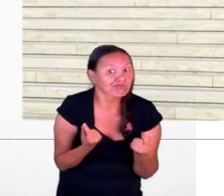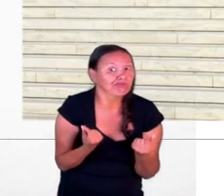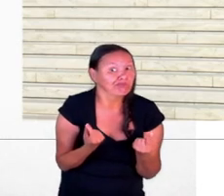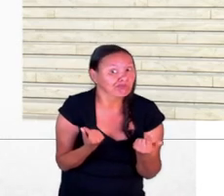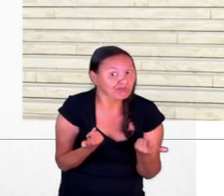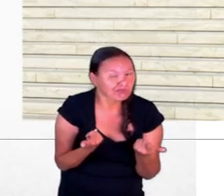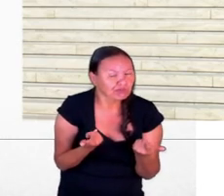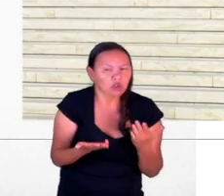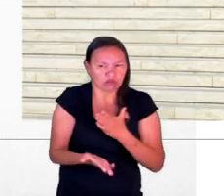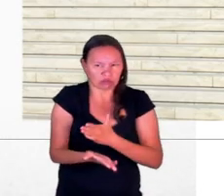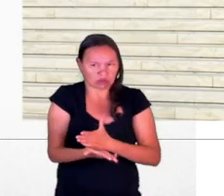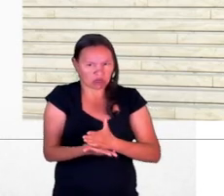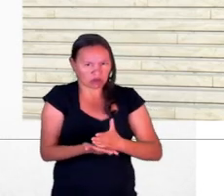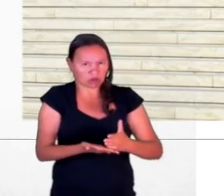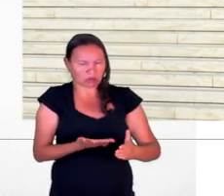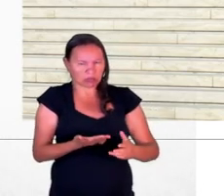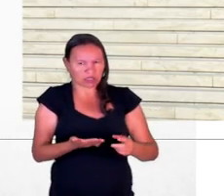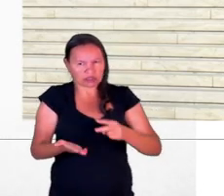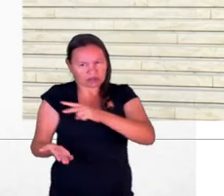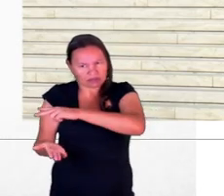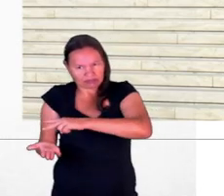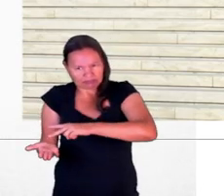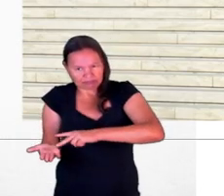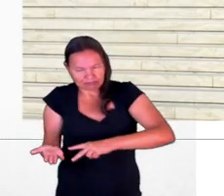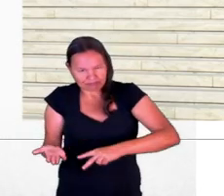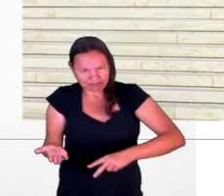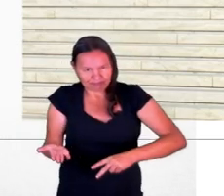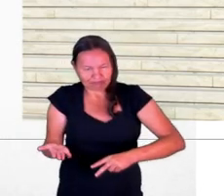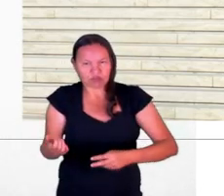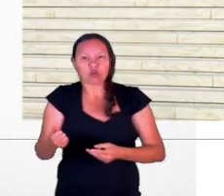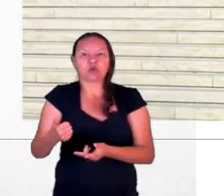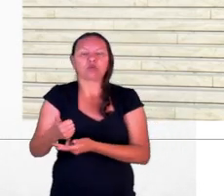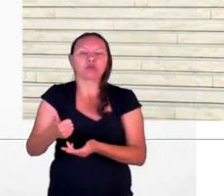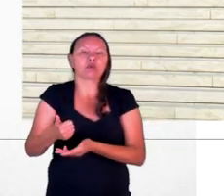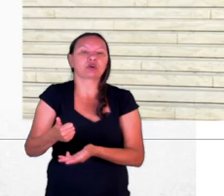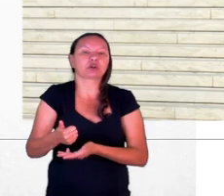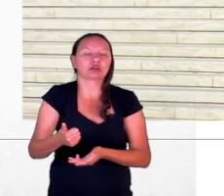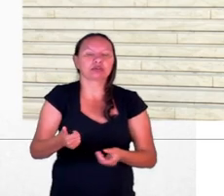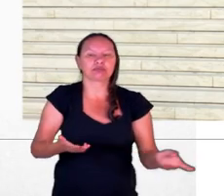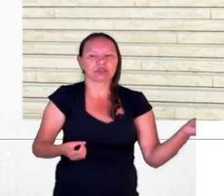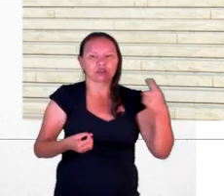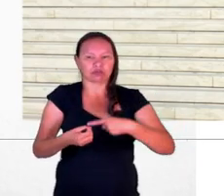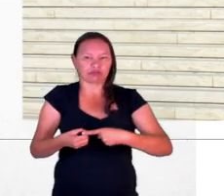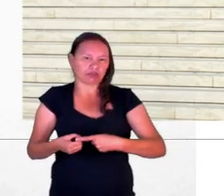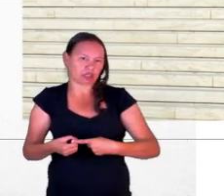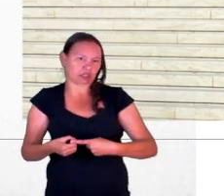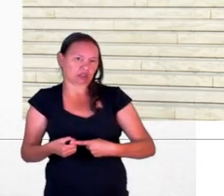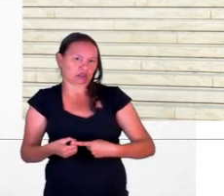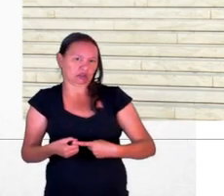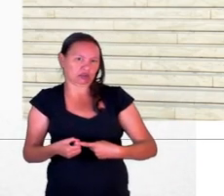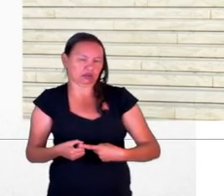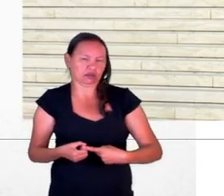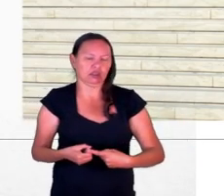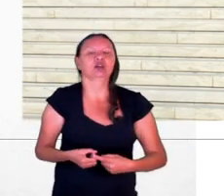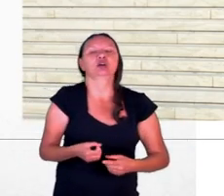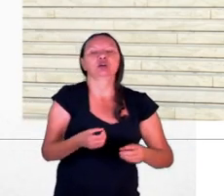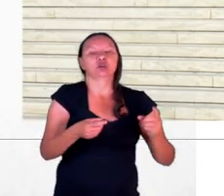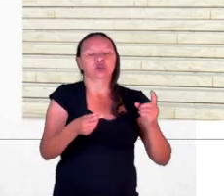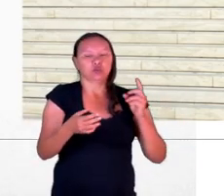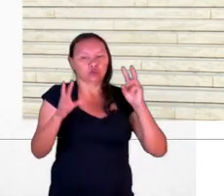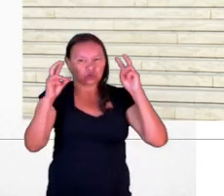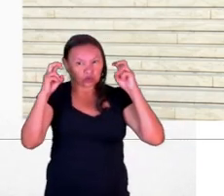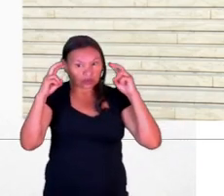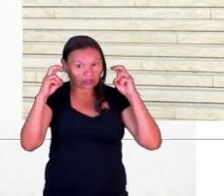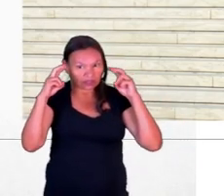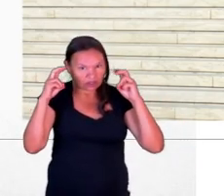ele começa a ser desenhado o bojo o cerne dele veio a partir da contextualização